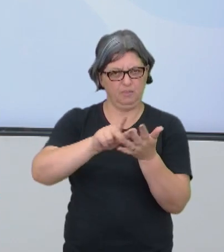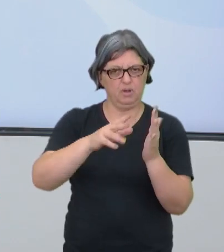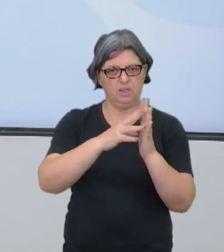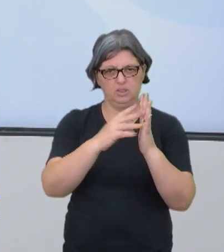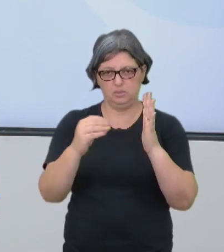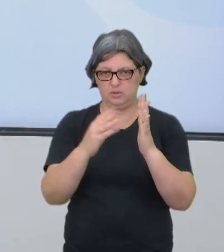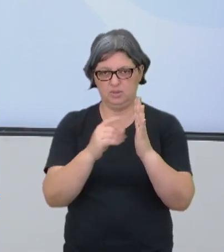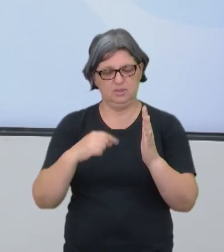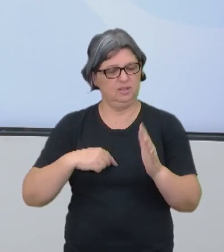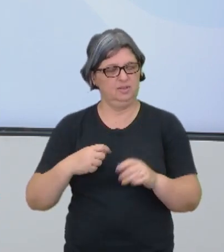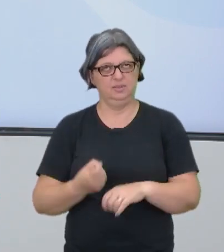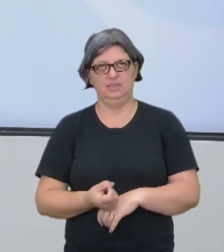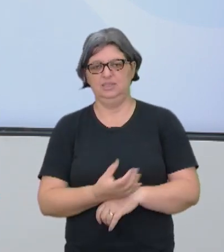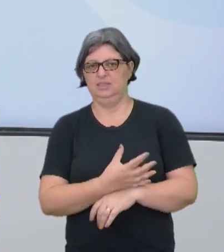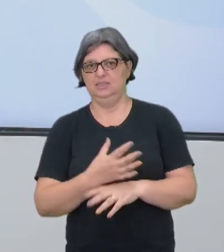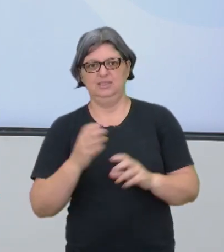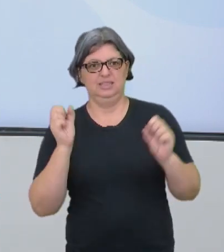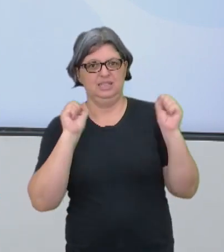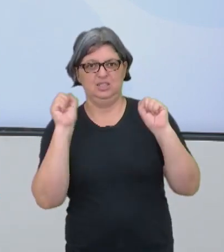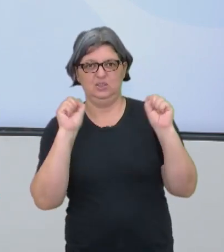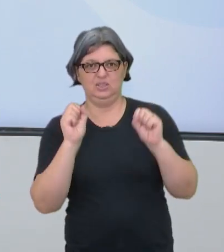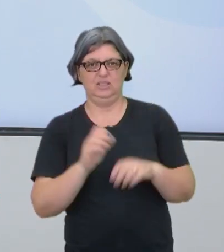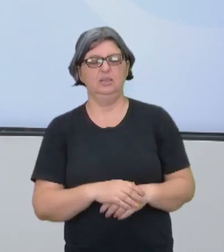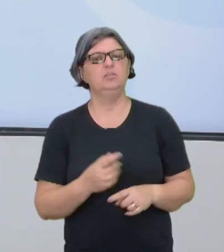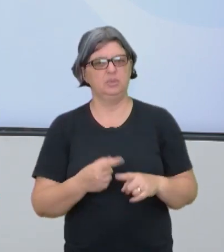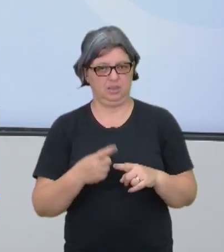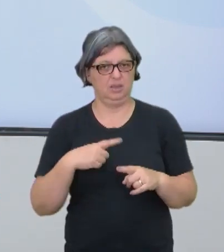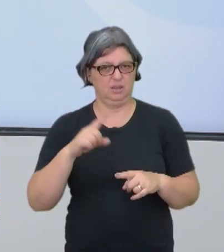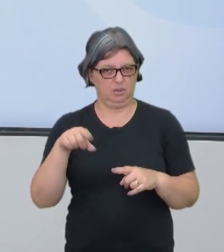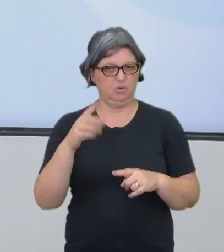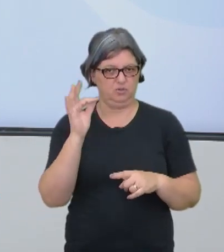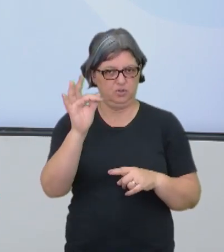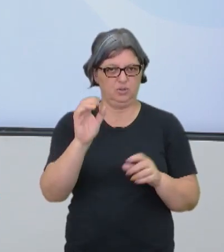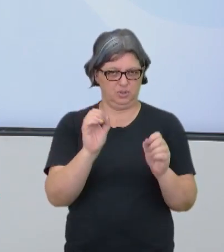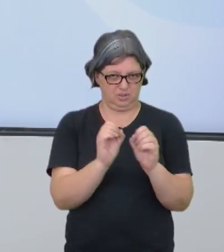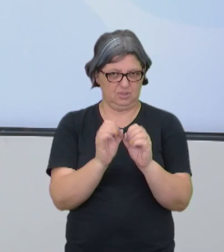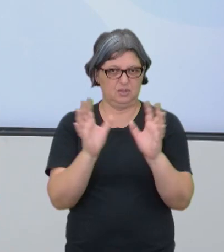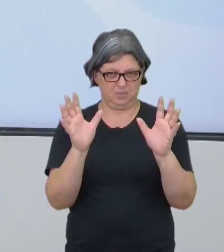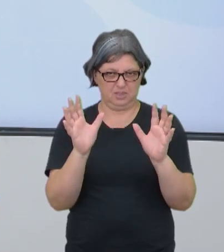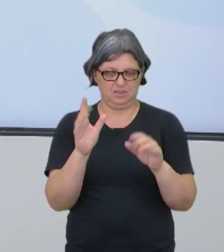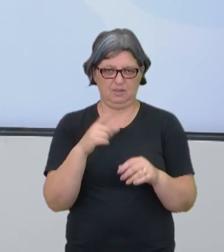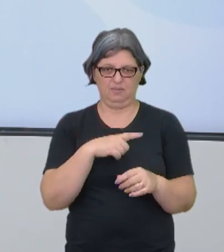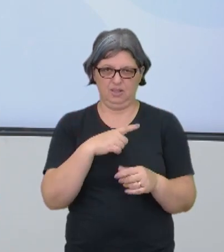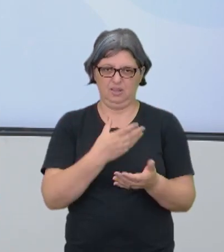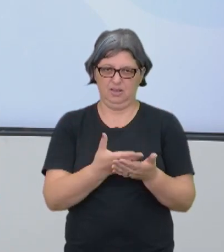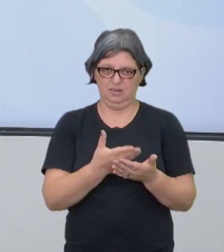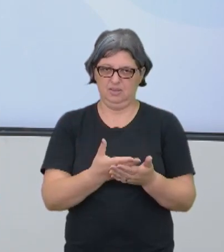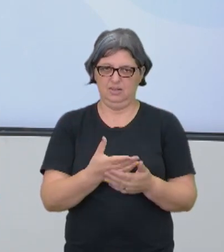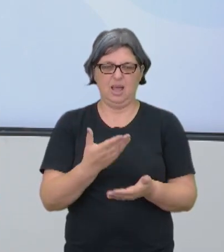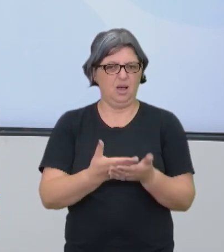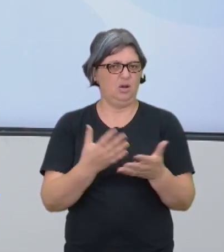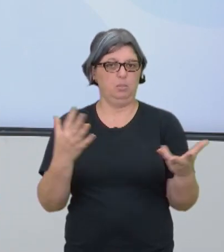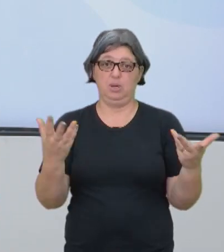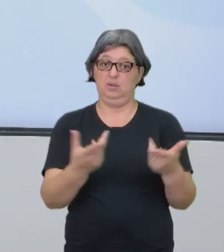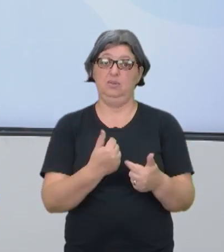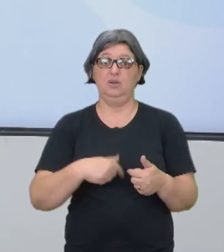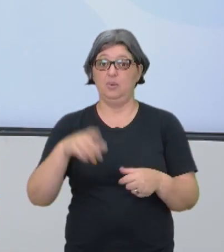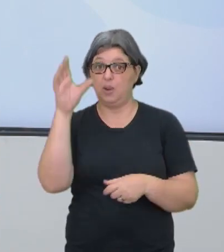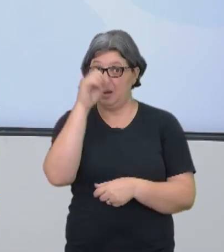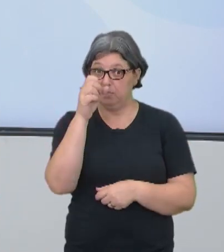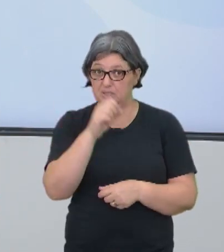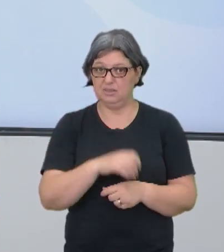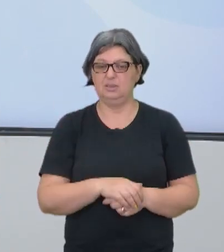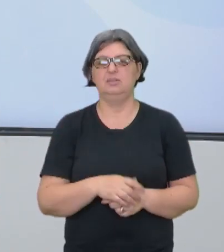zines. Fiquei encantada nessa aula aí, tanto que vai ter uma surpresa aí em relação a essa aula. Essa aula foi sensacional, eu aprendi a fazer